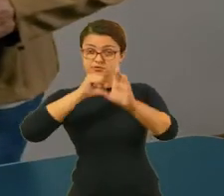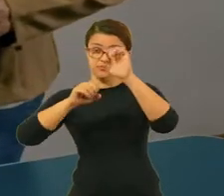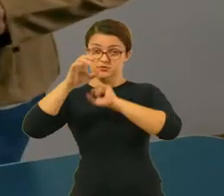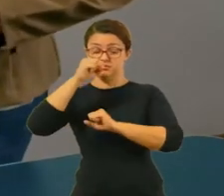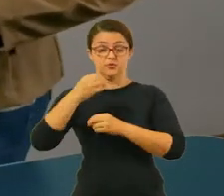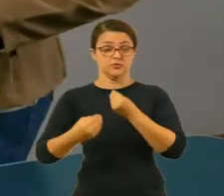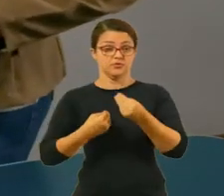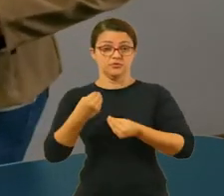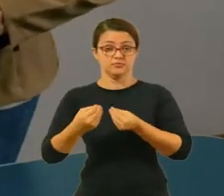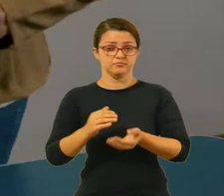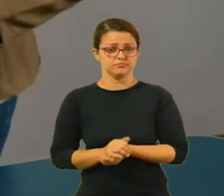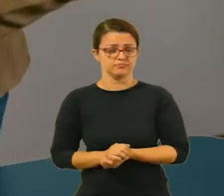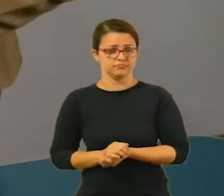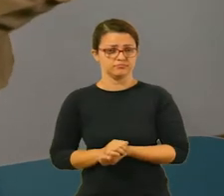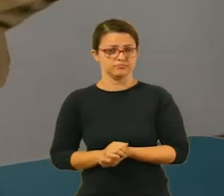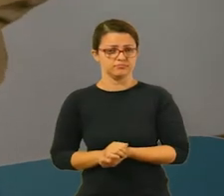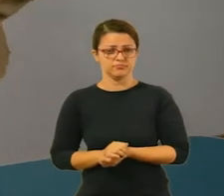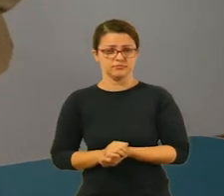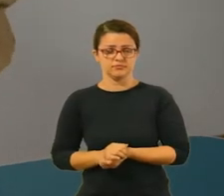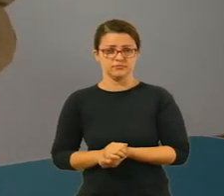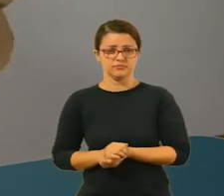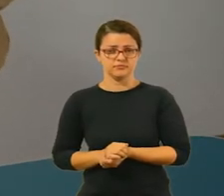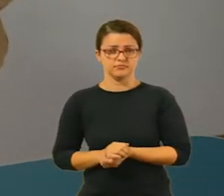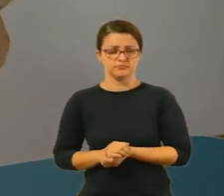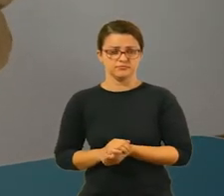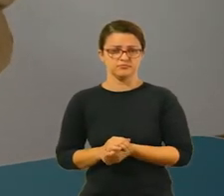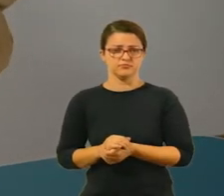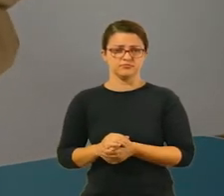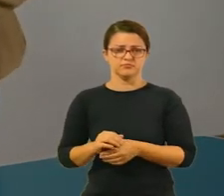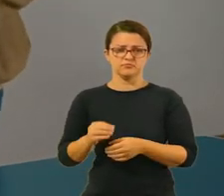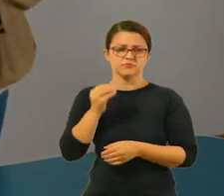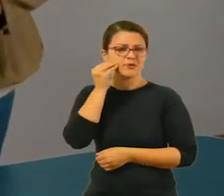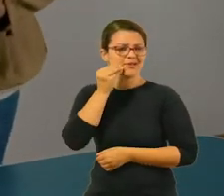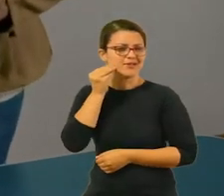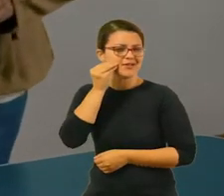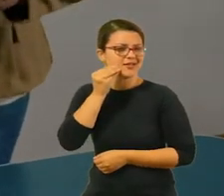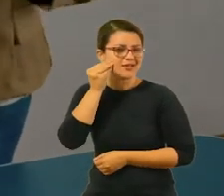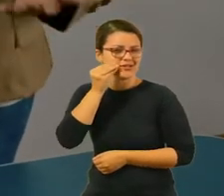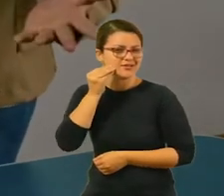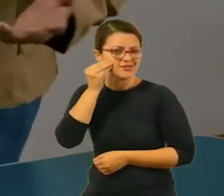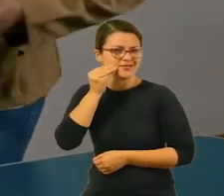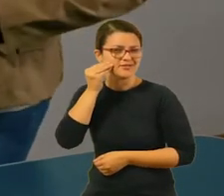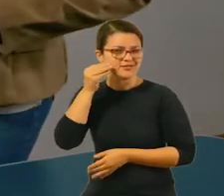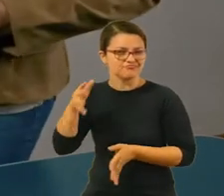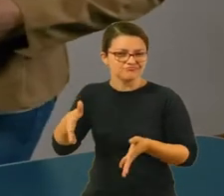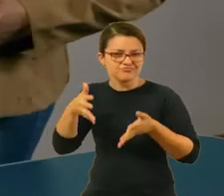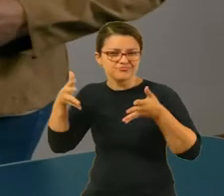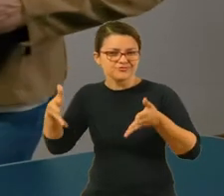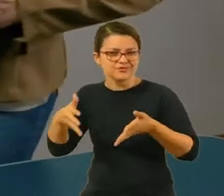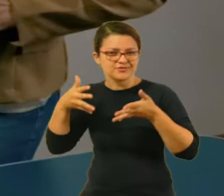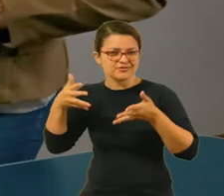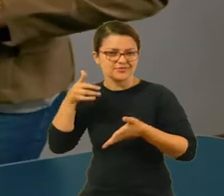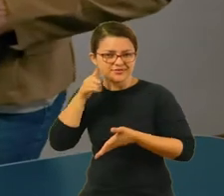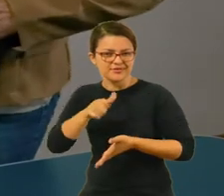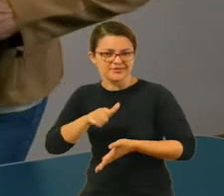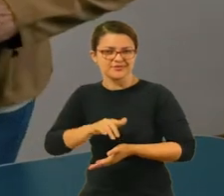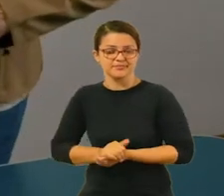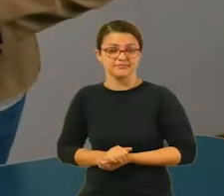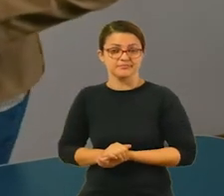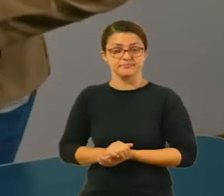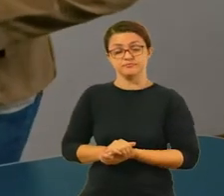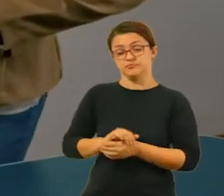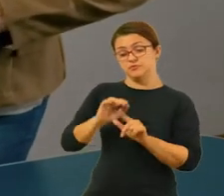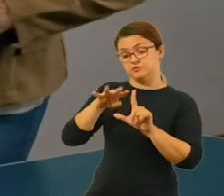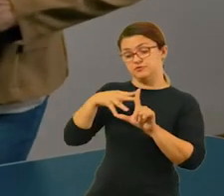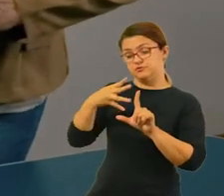direitos de aprendizagem, eles podem ser contemplados em alguns campos de experiência. Quando você olha aqui